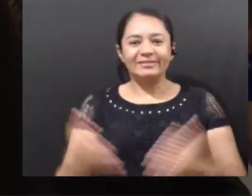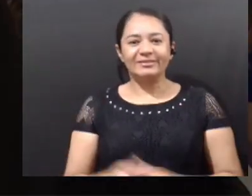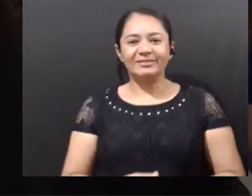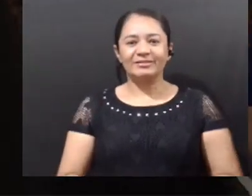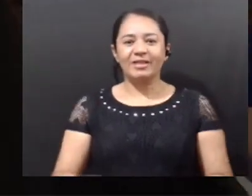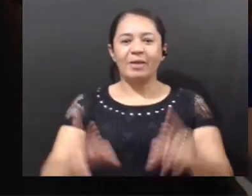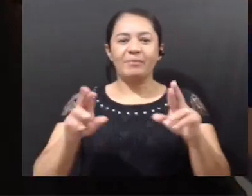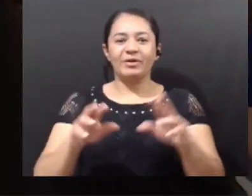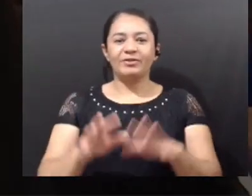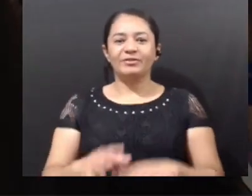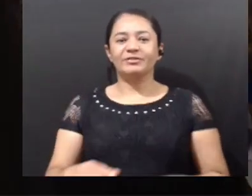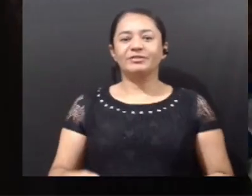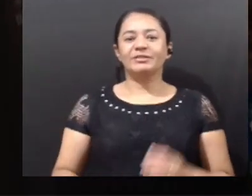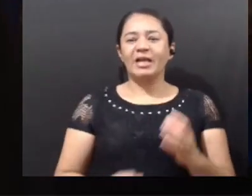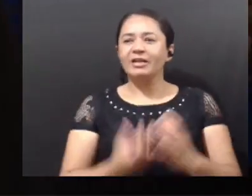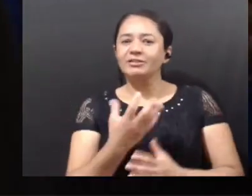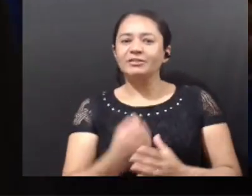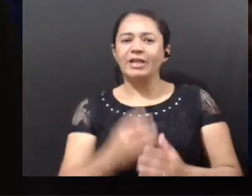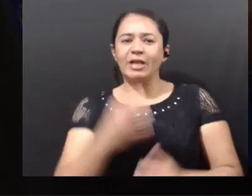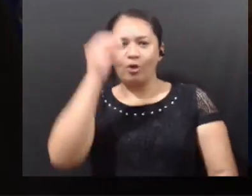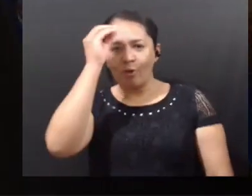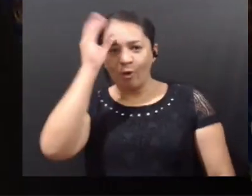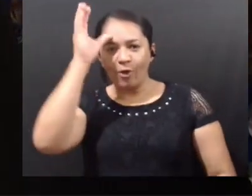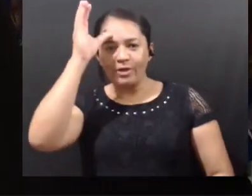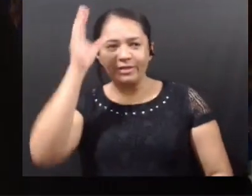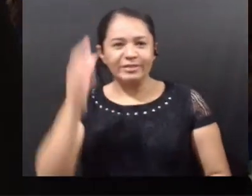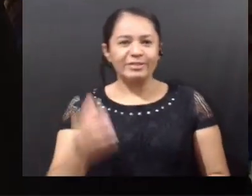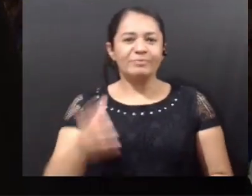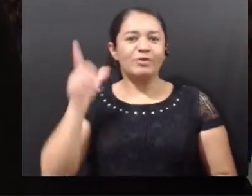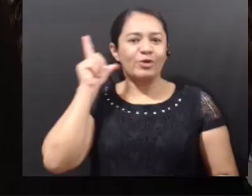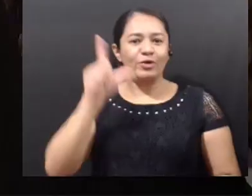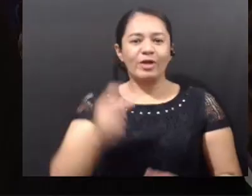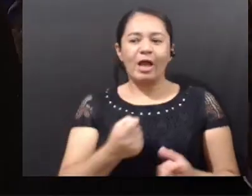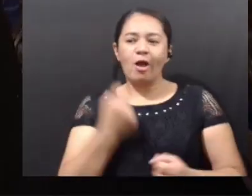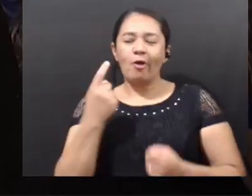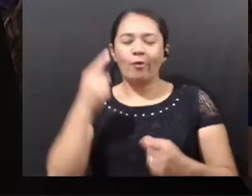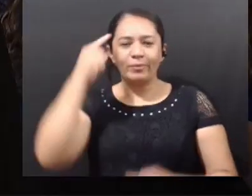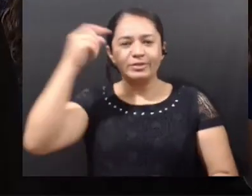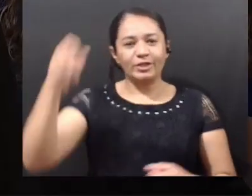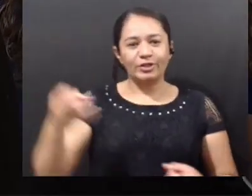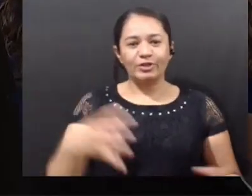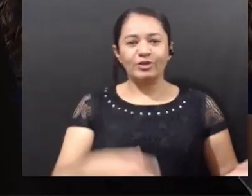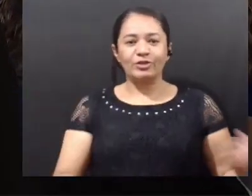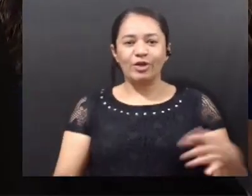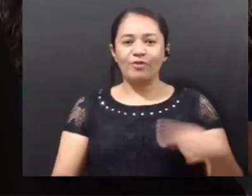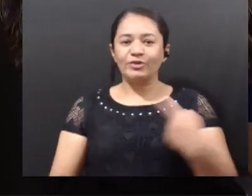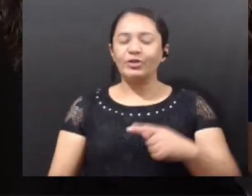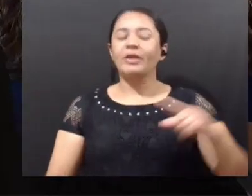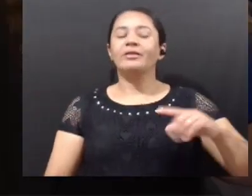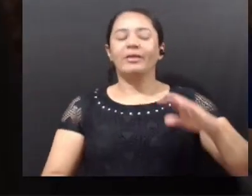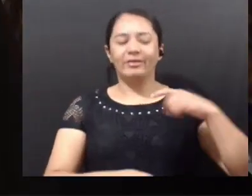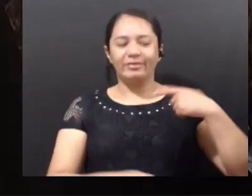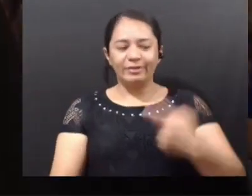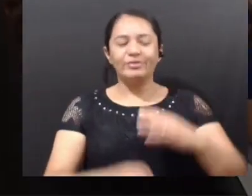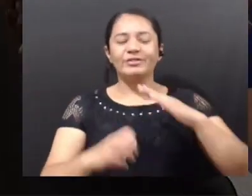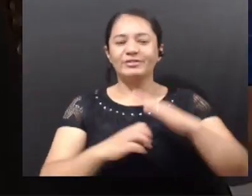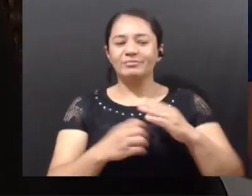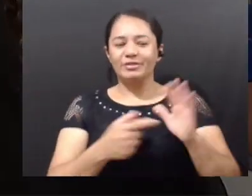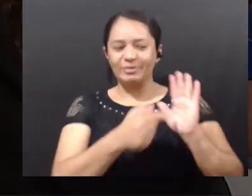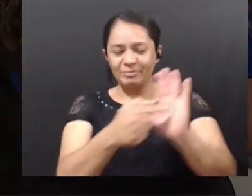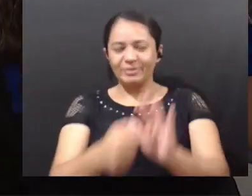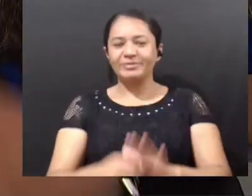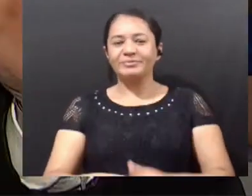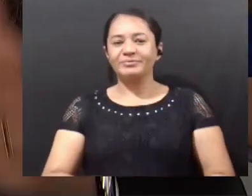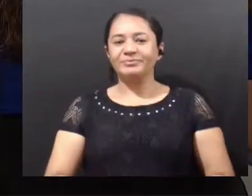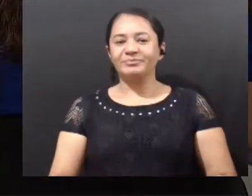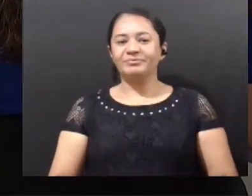networking, né? Conhecimento, trazer algumas ideias novas que a gente tem também na nossa empresa para o pessoal, acho que vai ser bem bacana. E está sendo bem bacana, a